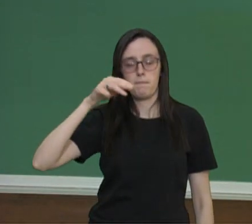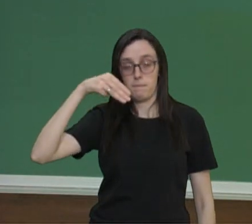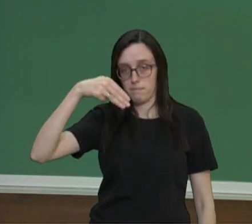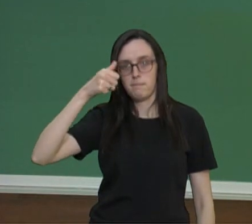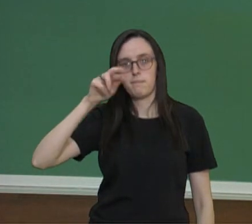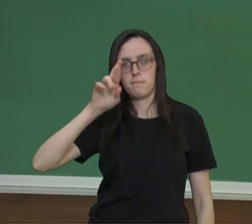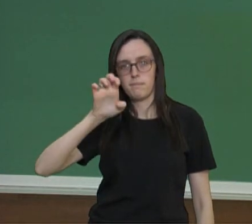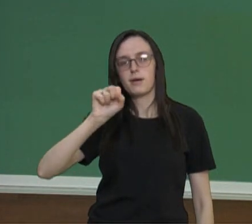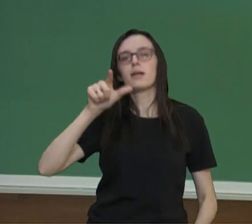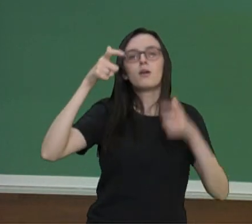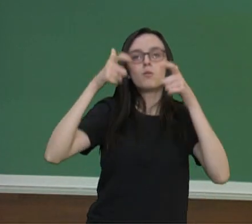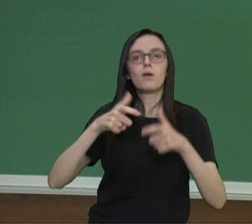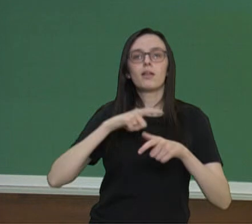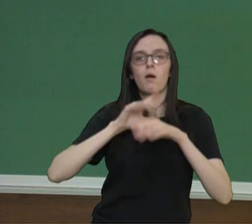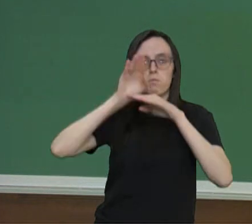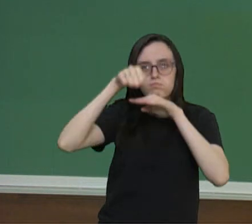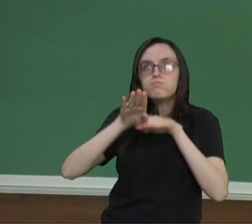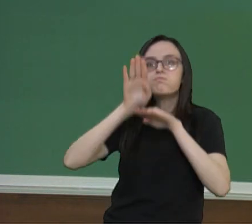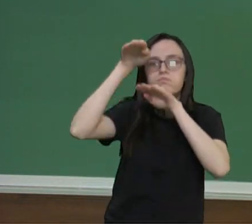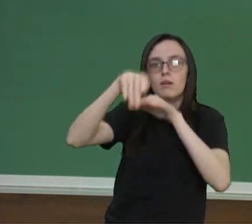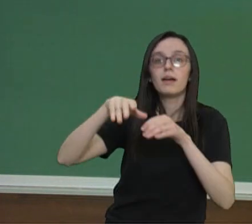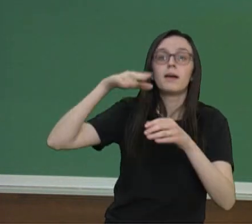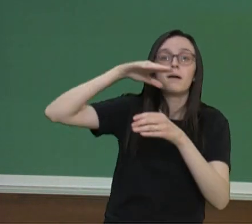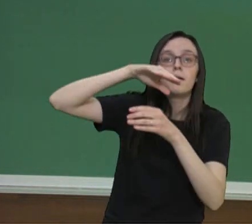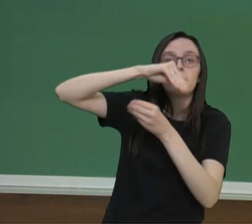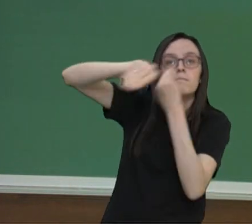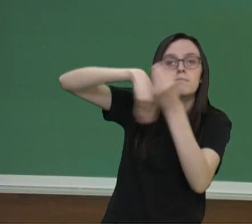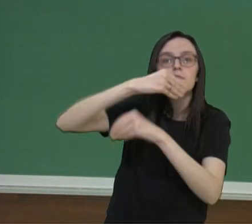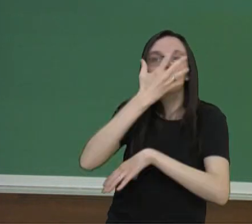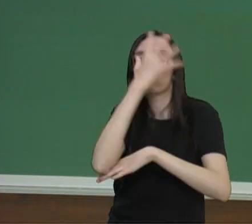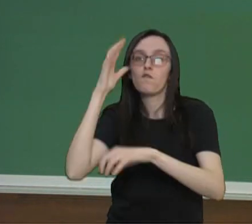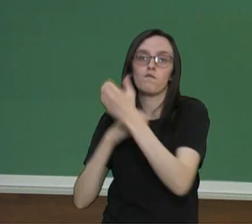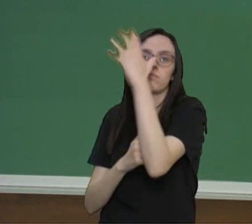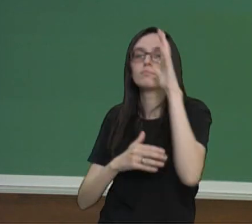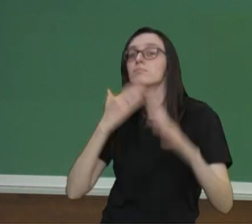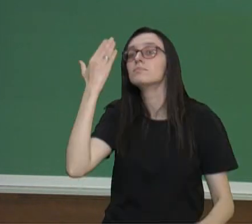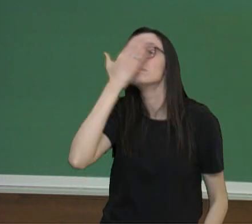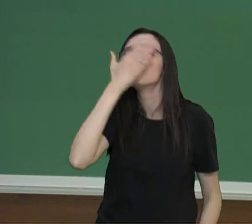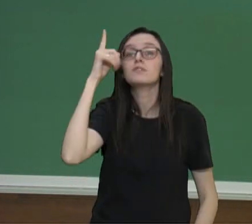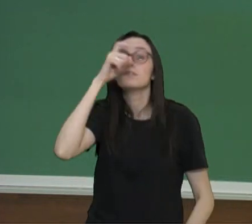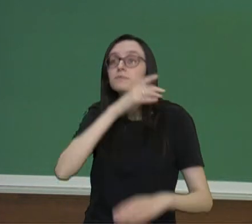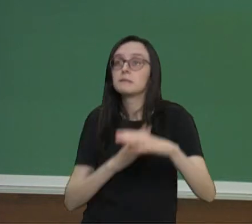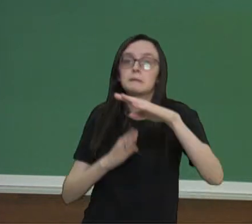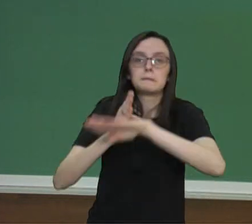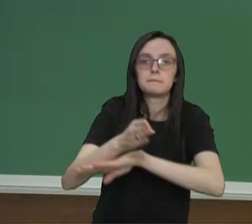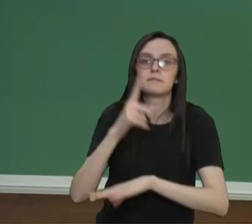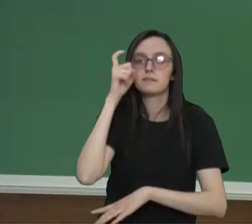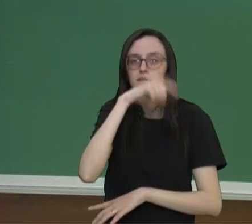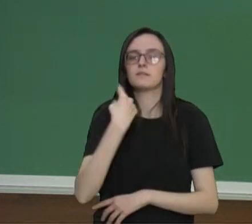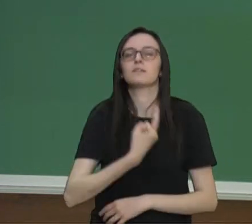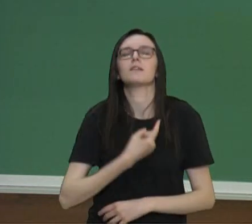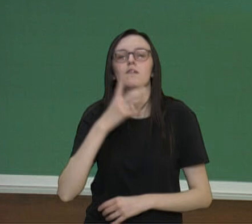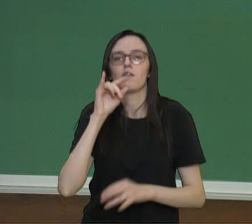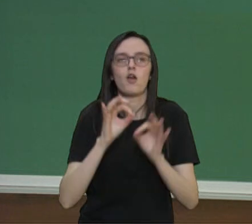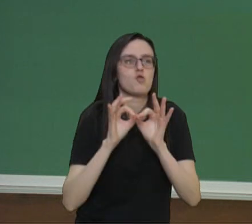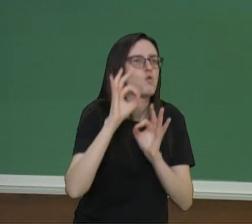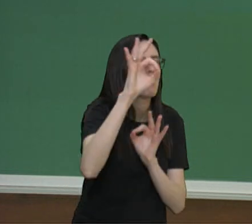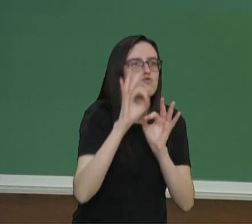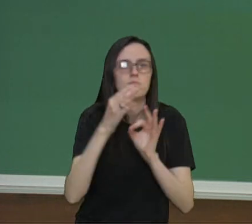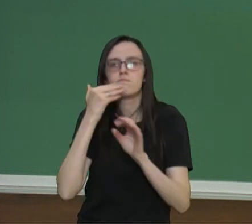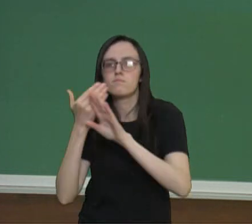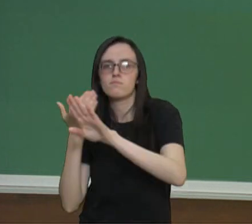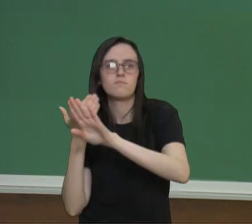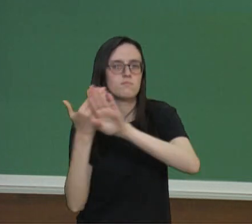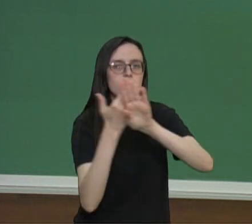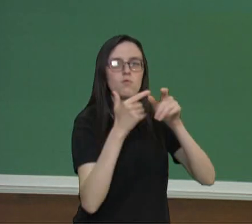ou seja, uma região montanhosa no meio da floresta. Lembra? Difícil acesso. Vamos fazer longe de qualquer outra